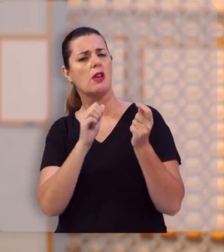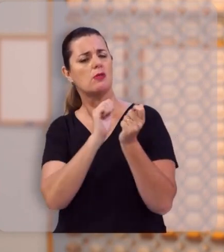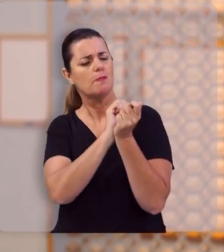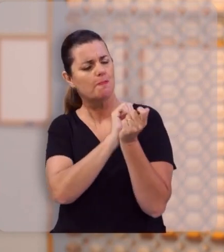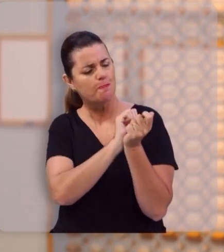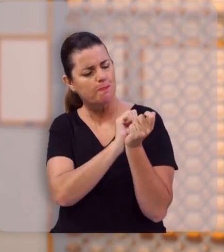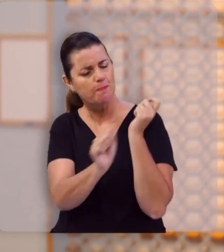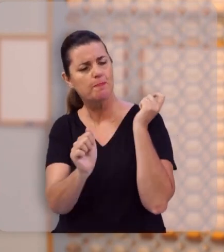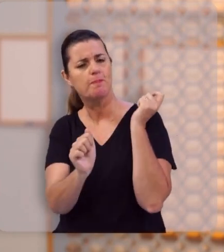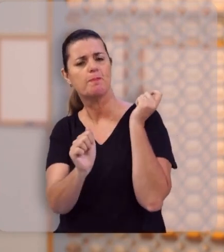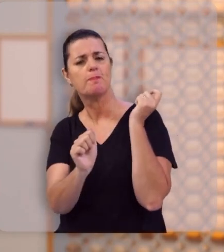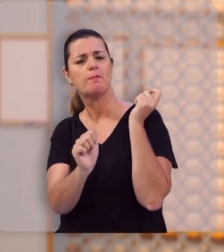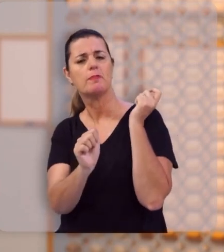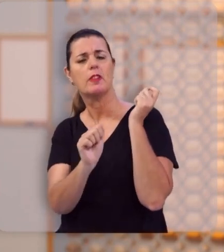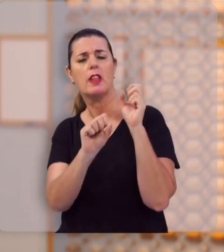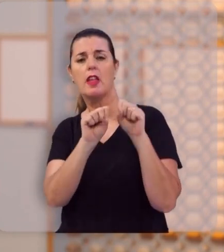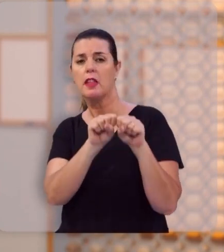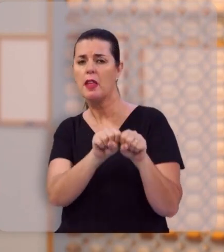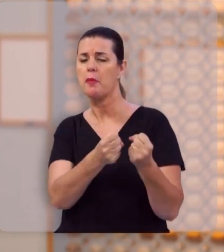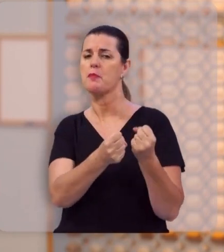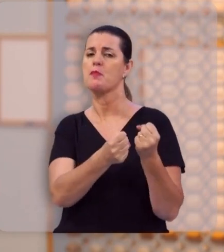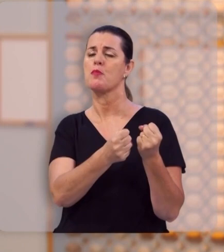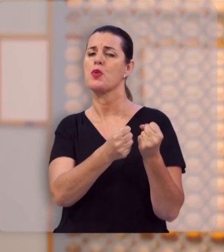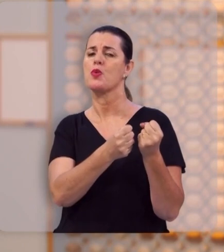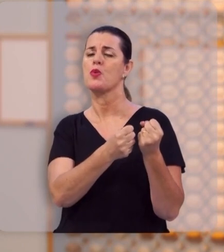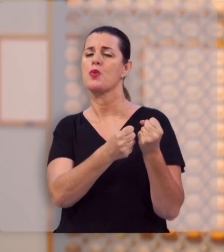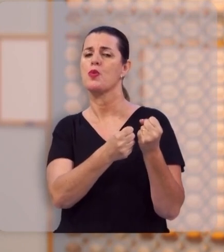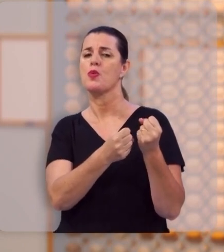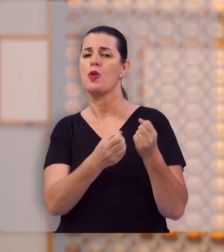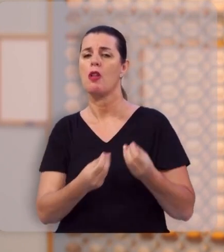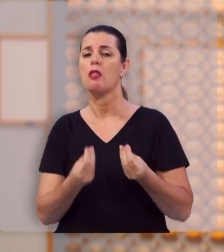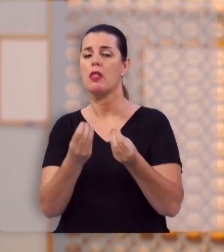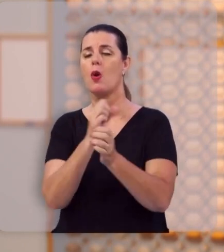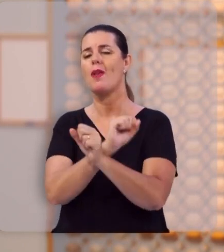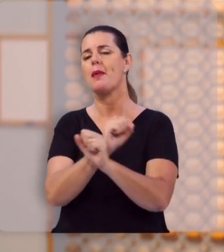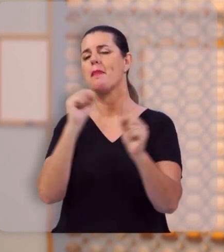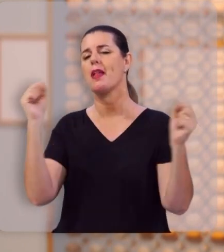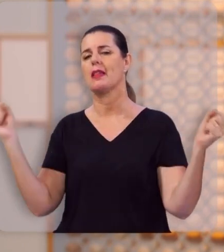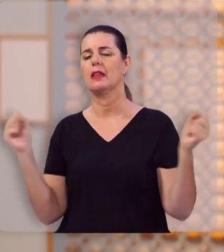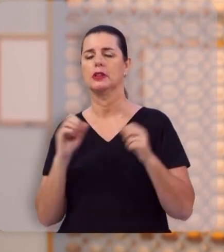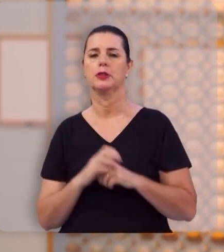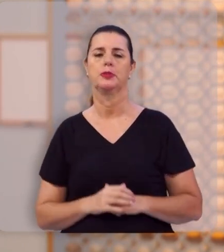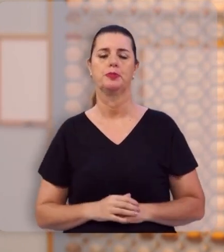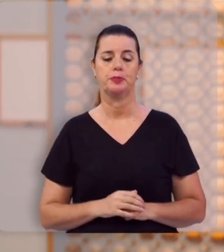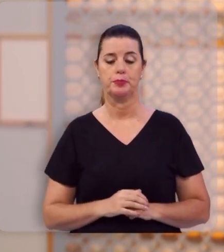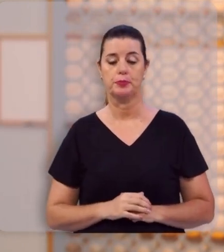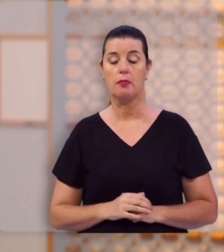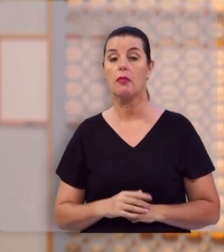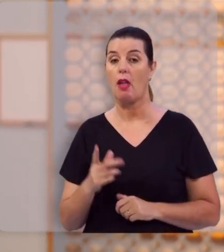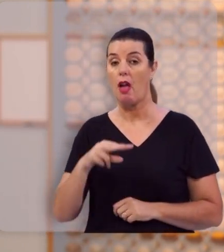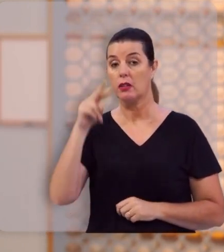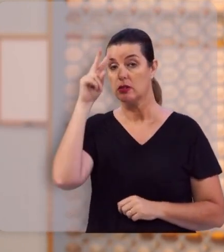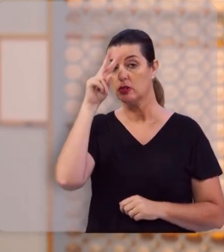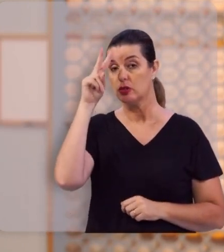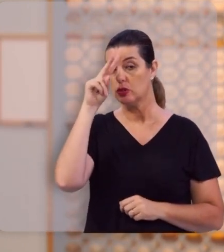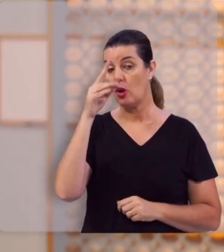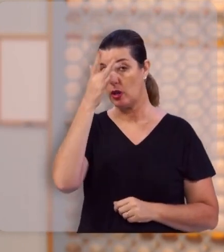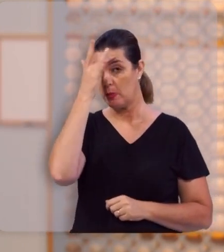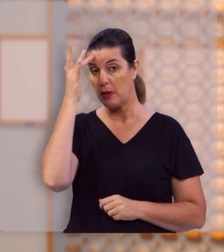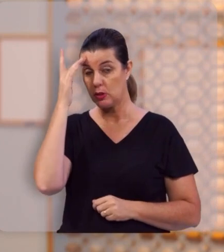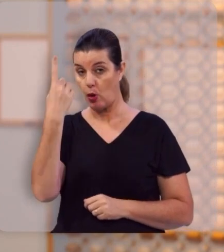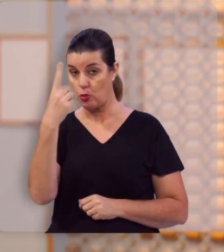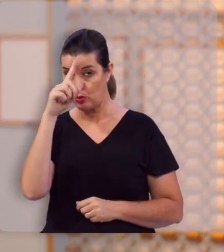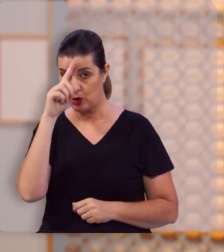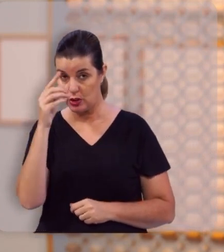os grilhões, quebrou as cadeias e trouxe liberdade. Esta é a história daqueles que um